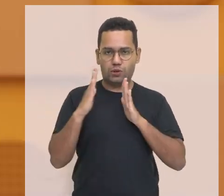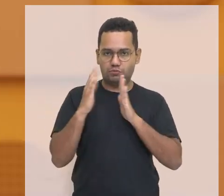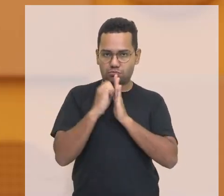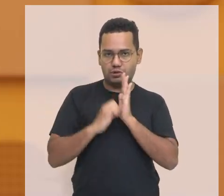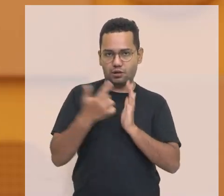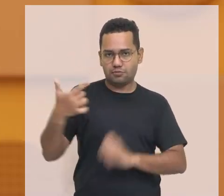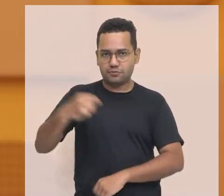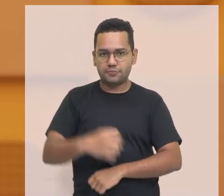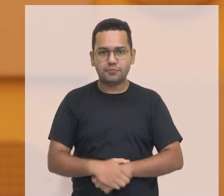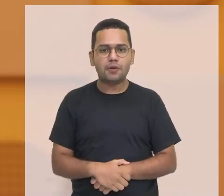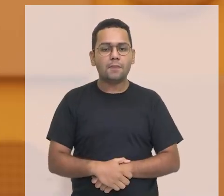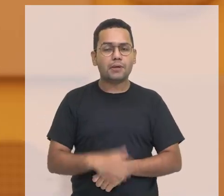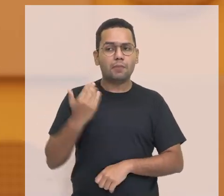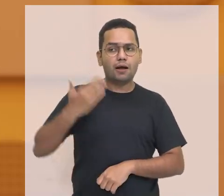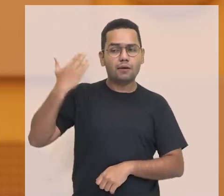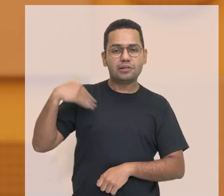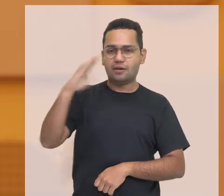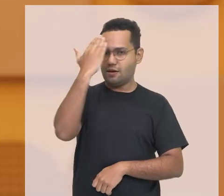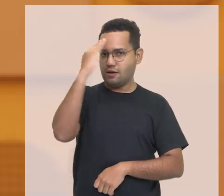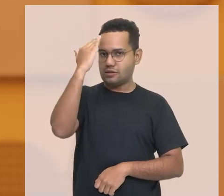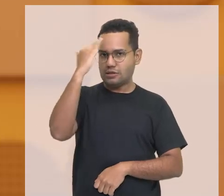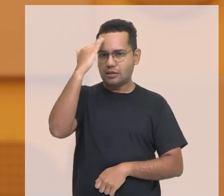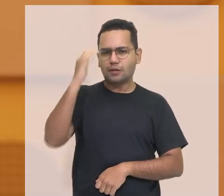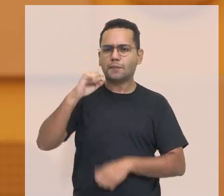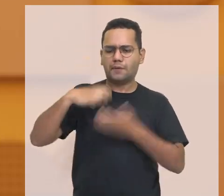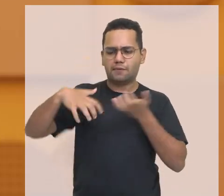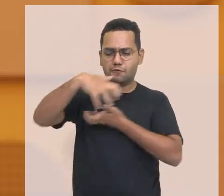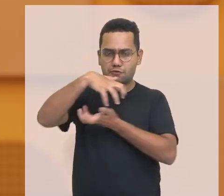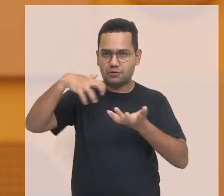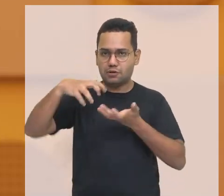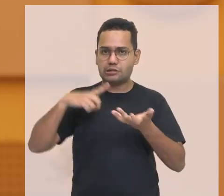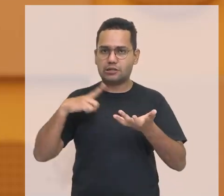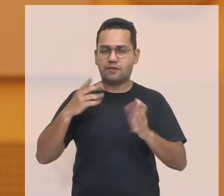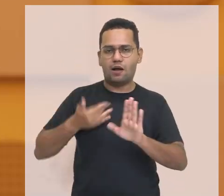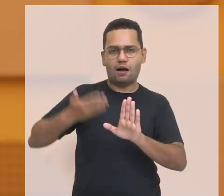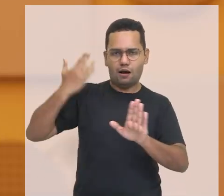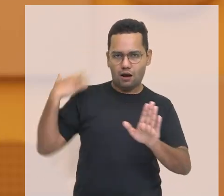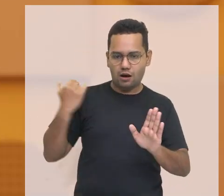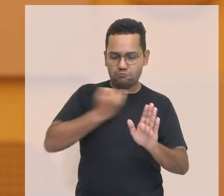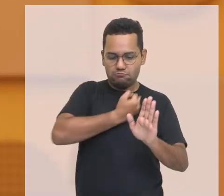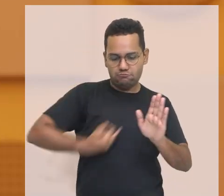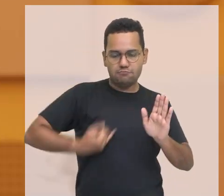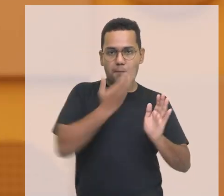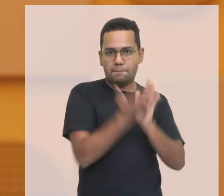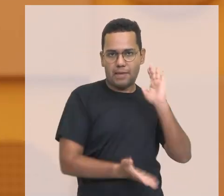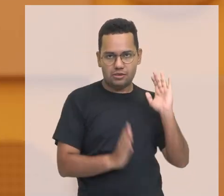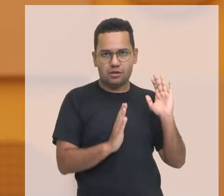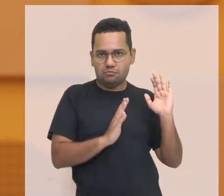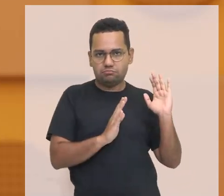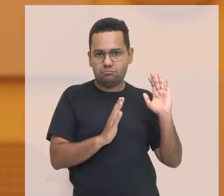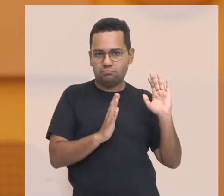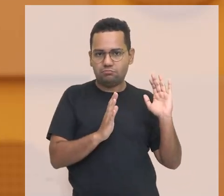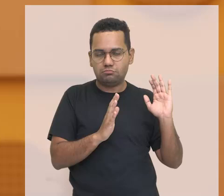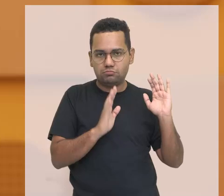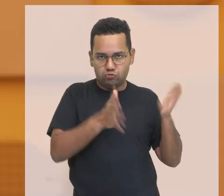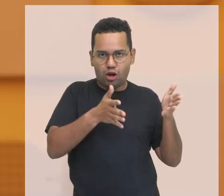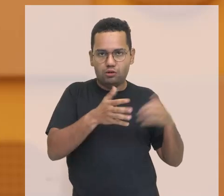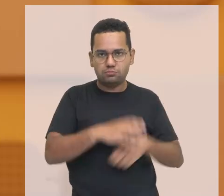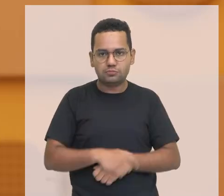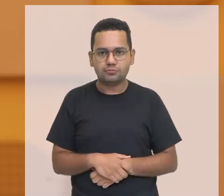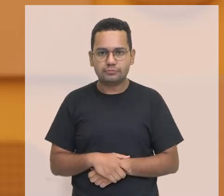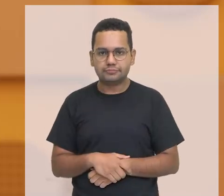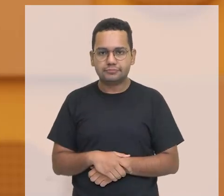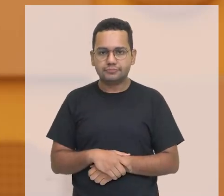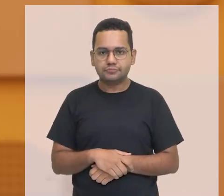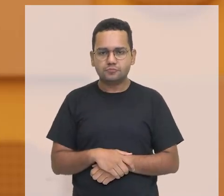o processo revolucionário, desde ali da derrubada da monarquia chinesa, ali da dinastia que